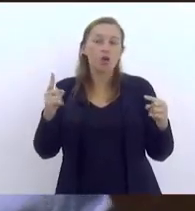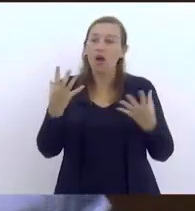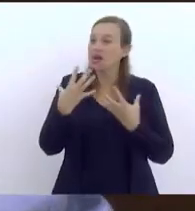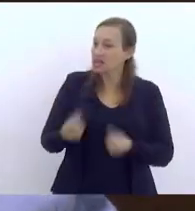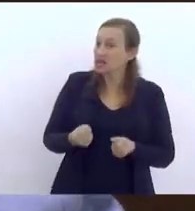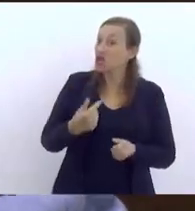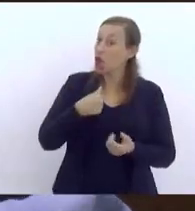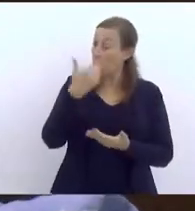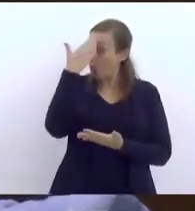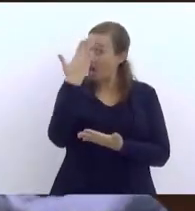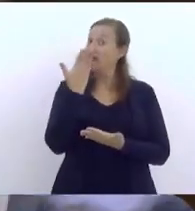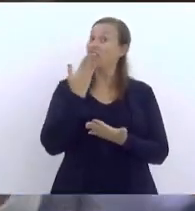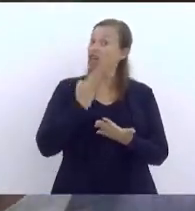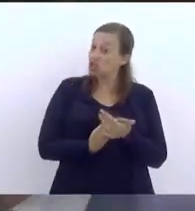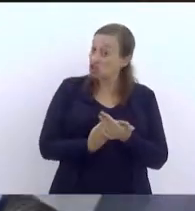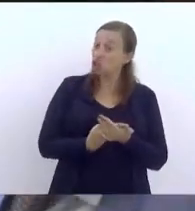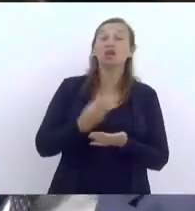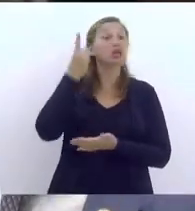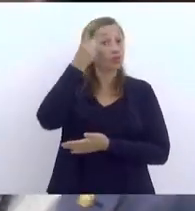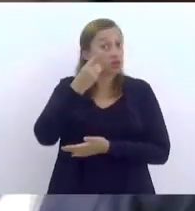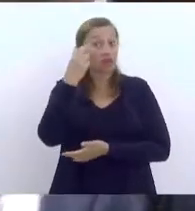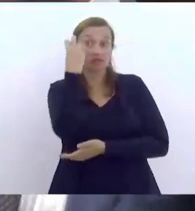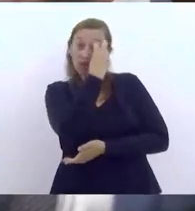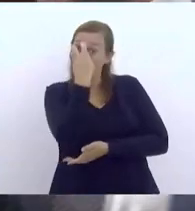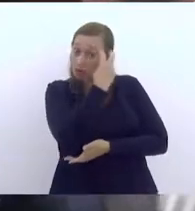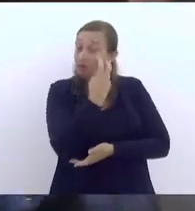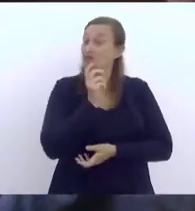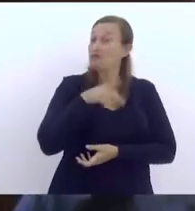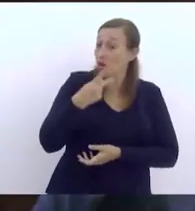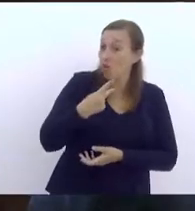isso que eu estou dizendo, eu acredito no que a deputada Verônica está dizendo.